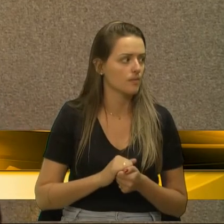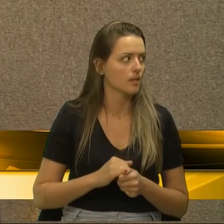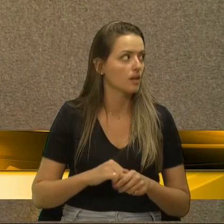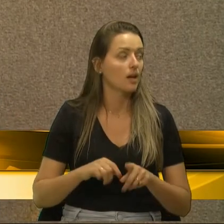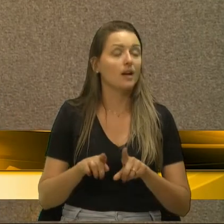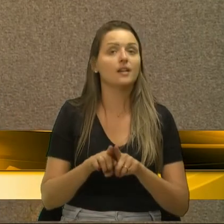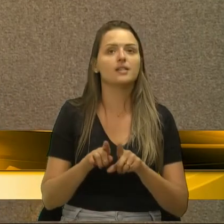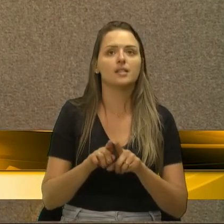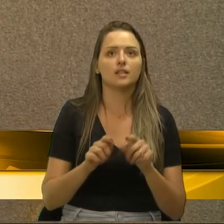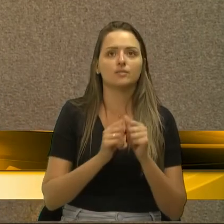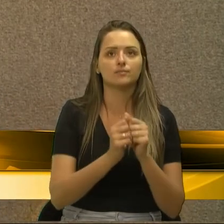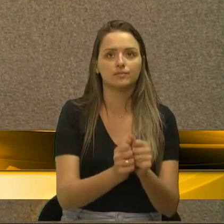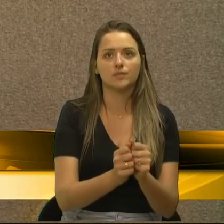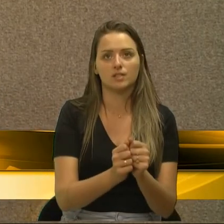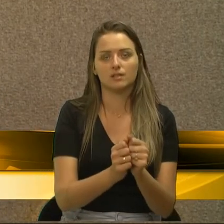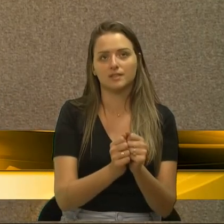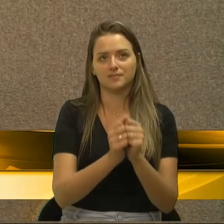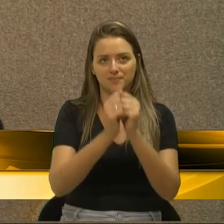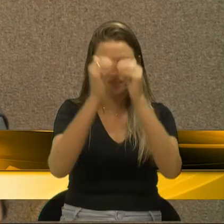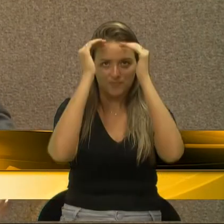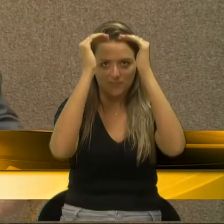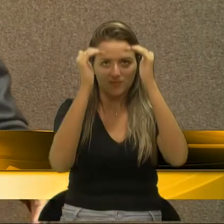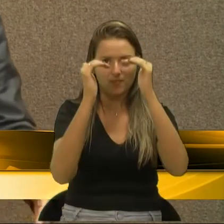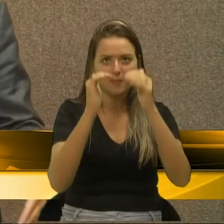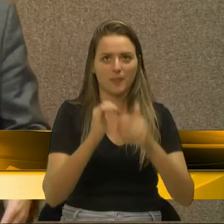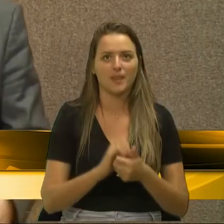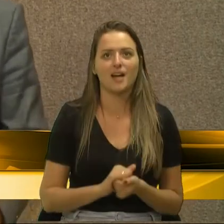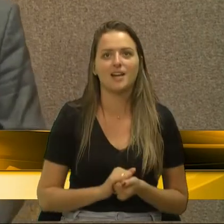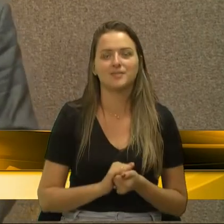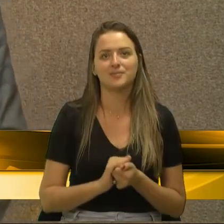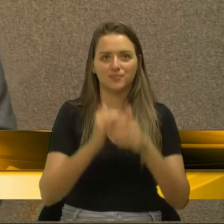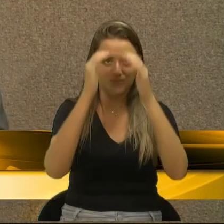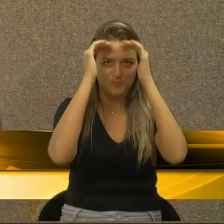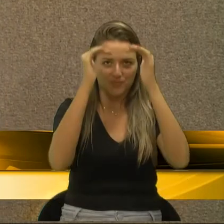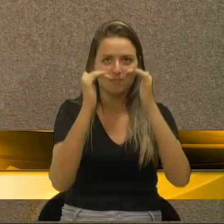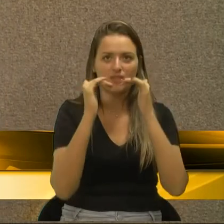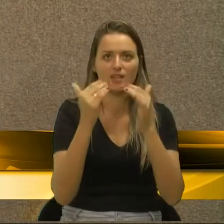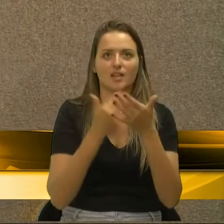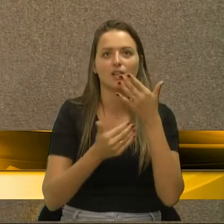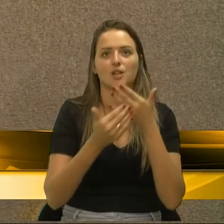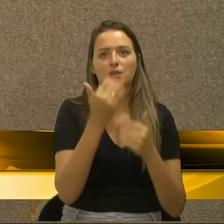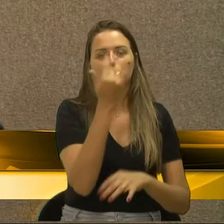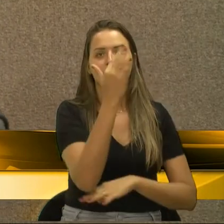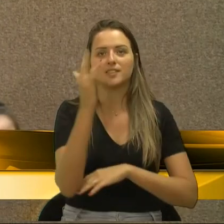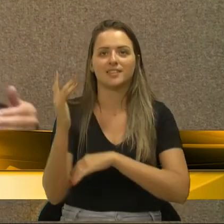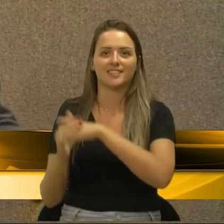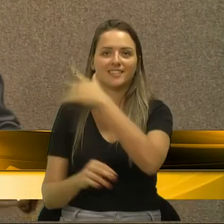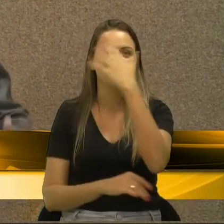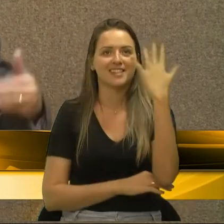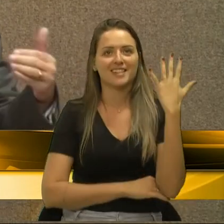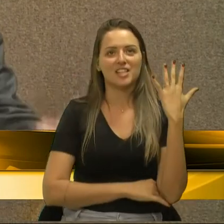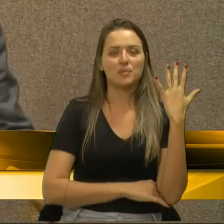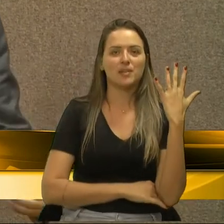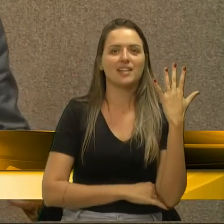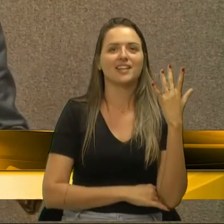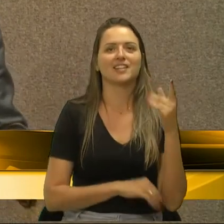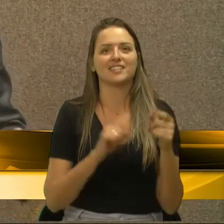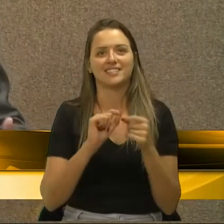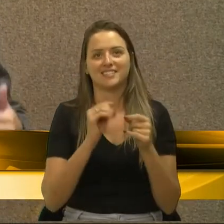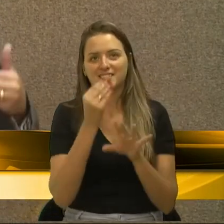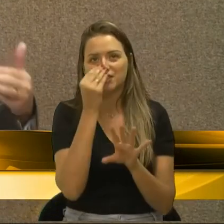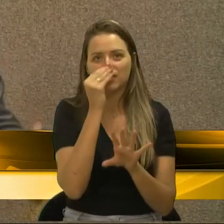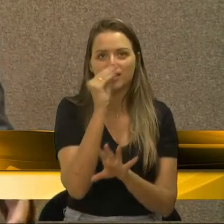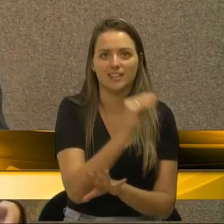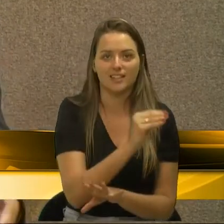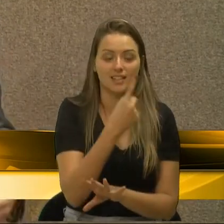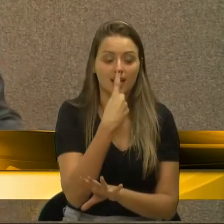perdão da palavra e respeito, o respeito para com o meio ambiente, fazendo descarte